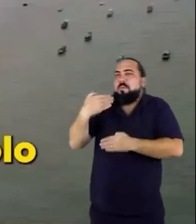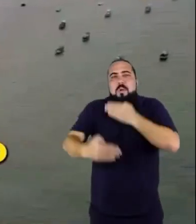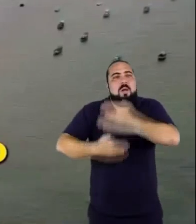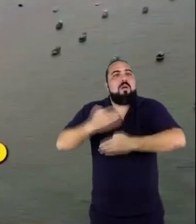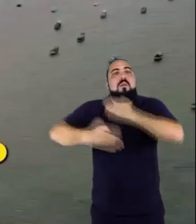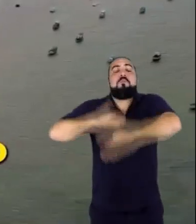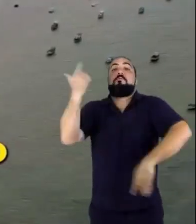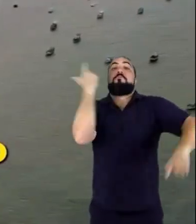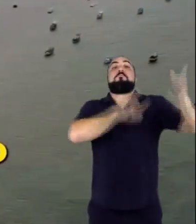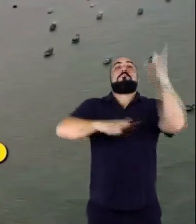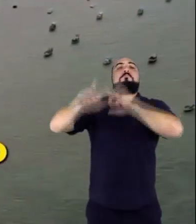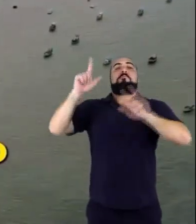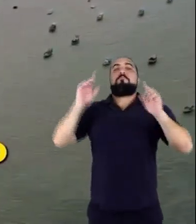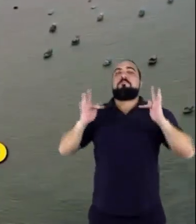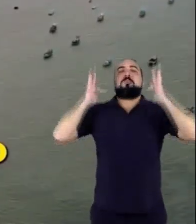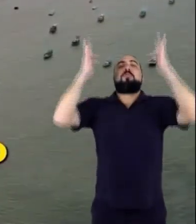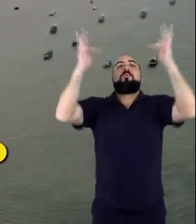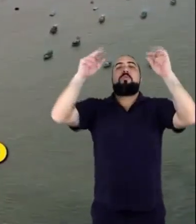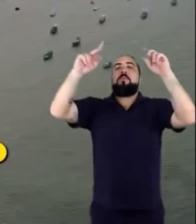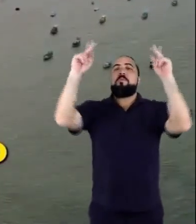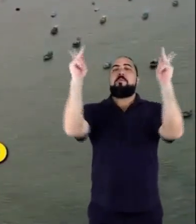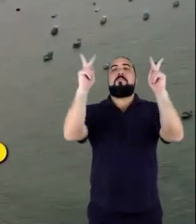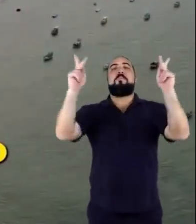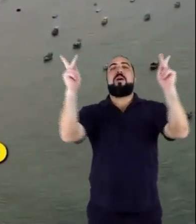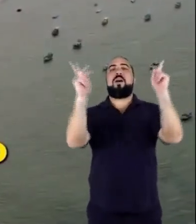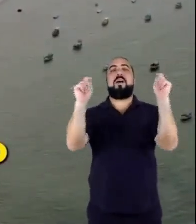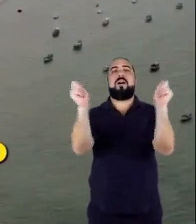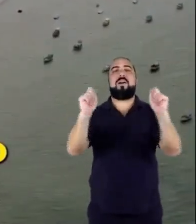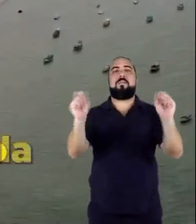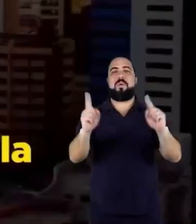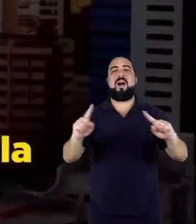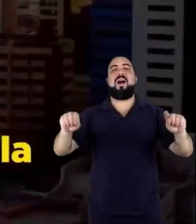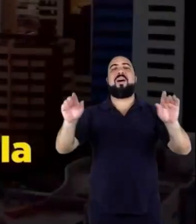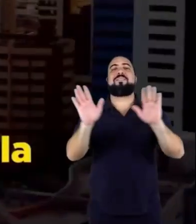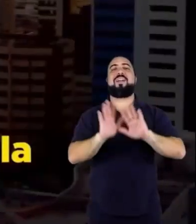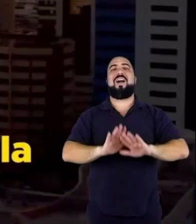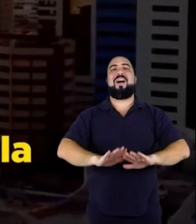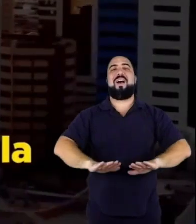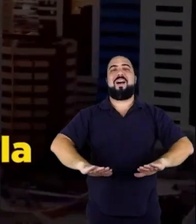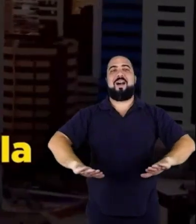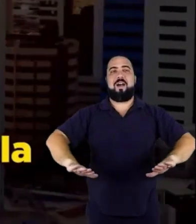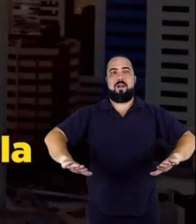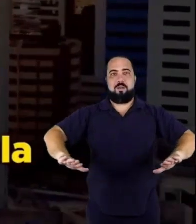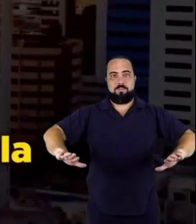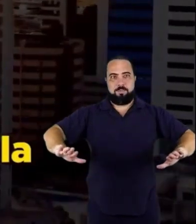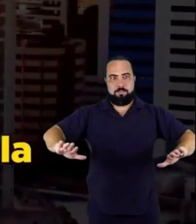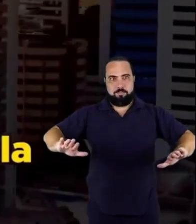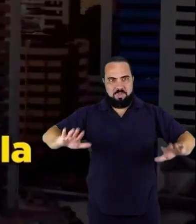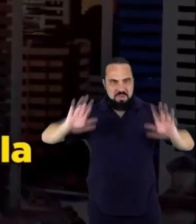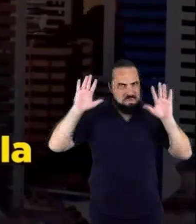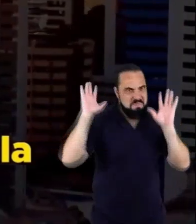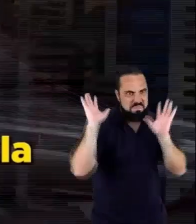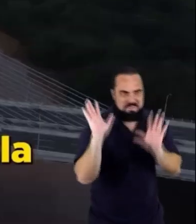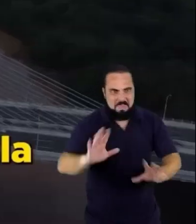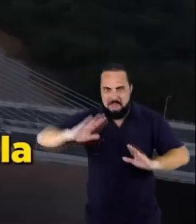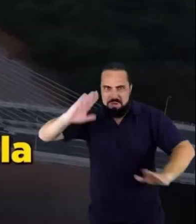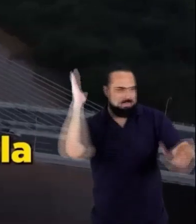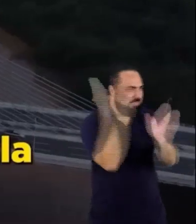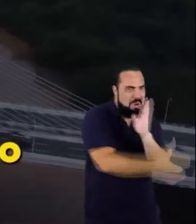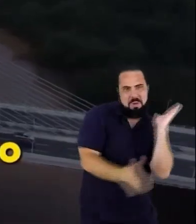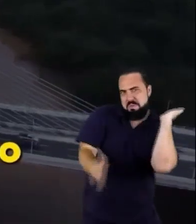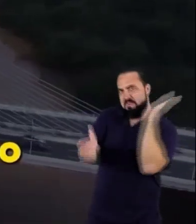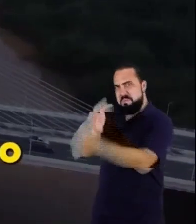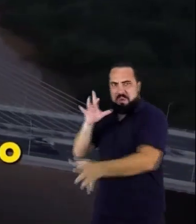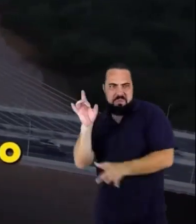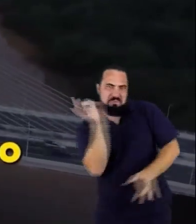símbolo o larum que os temp aos estrelados e digam V luro desta